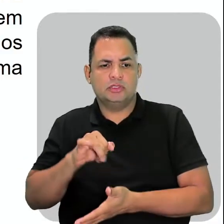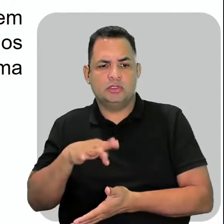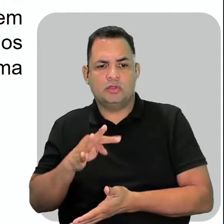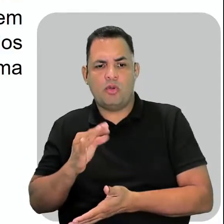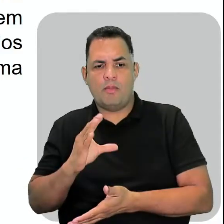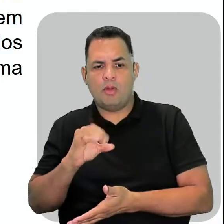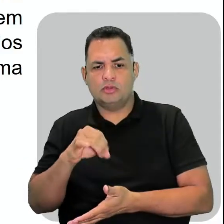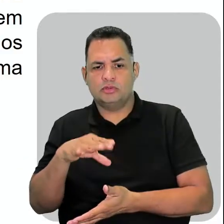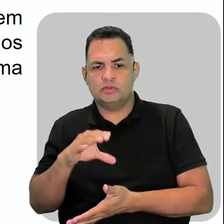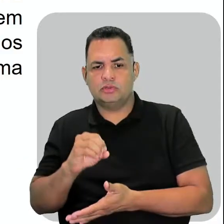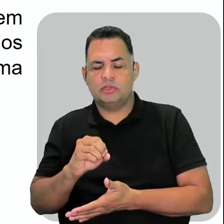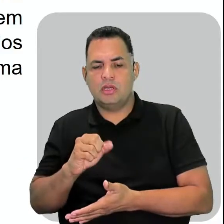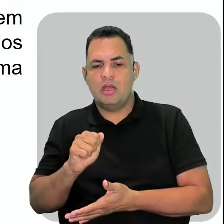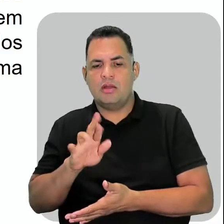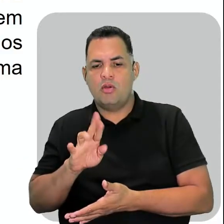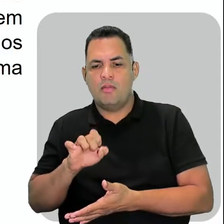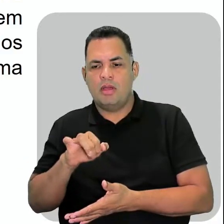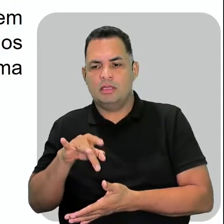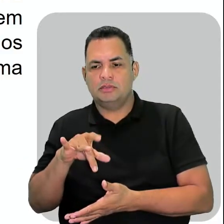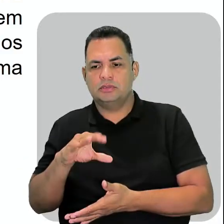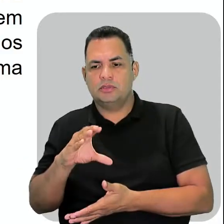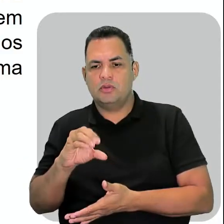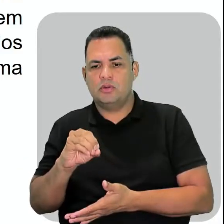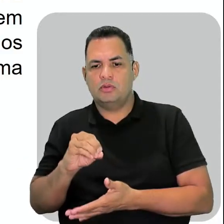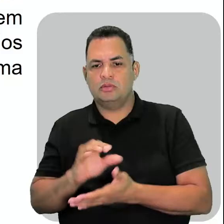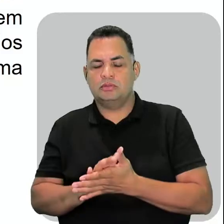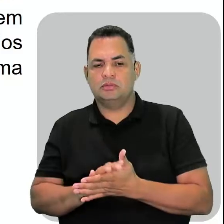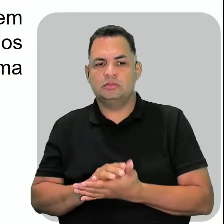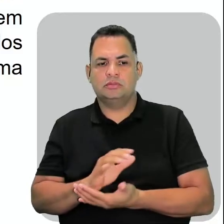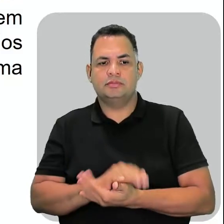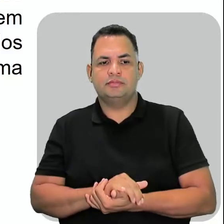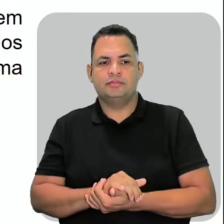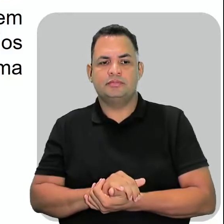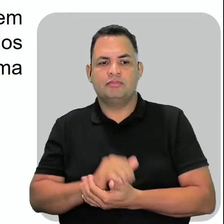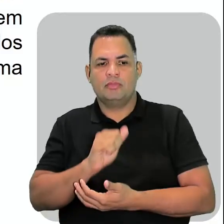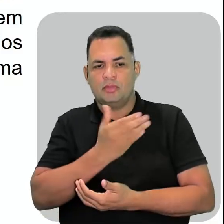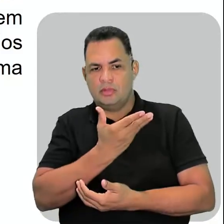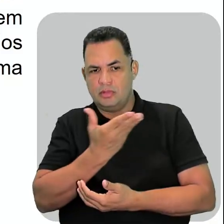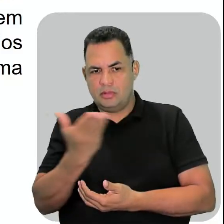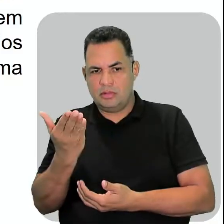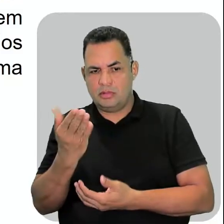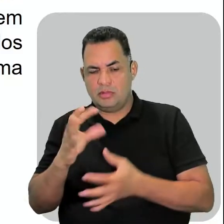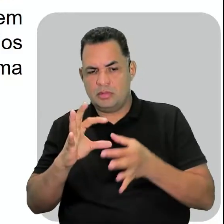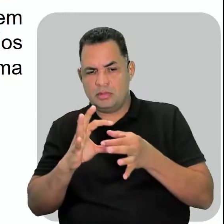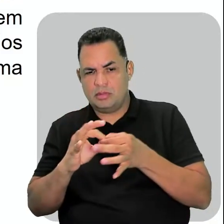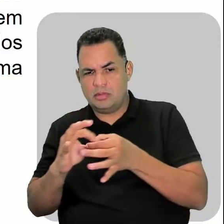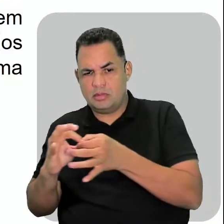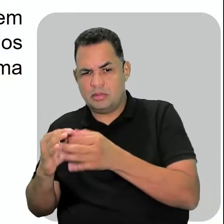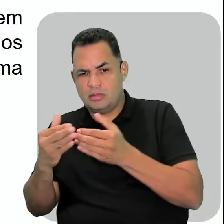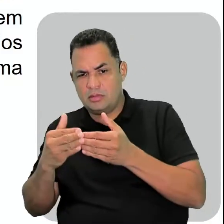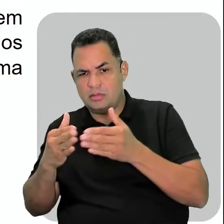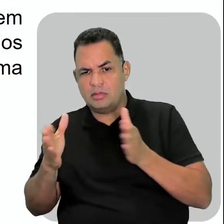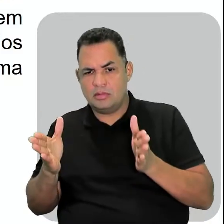pelos nitros compostos aromáticos. Alifáticos são aqueles de cadeia aberta não aromáticos,